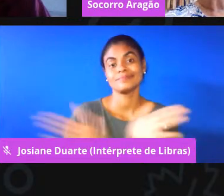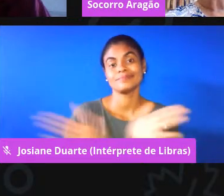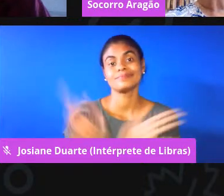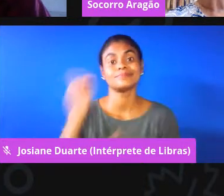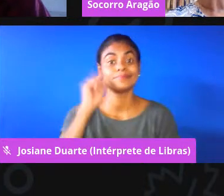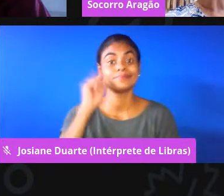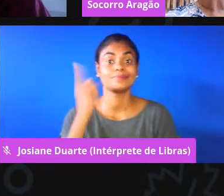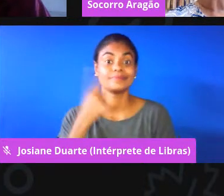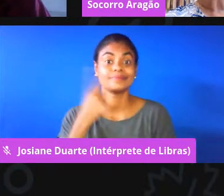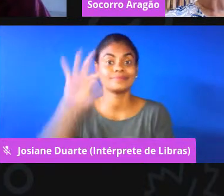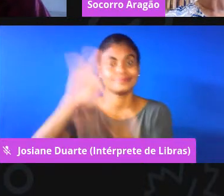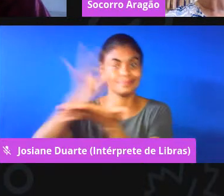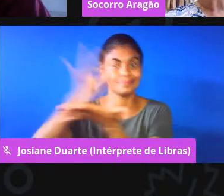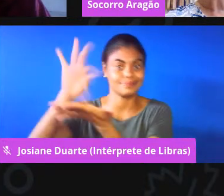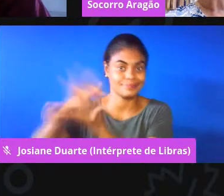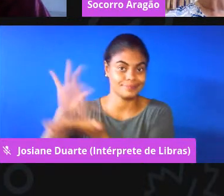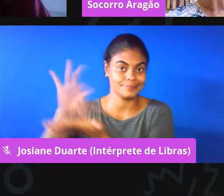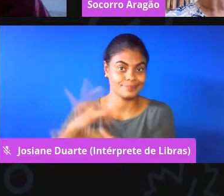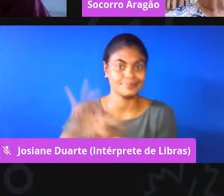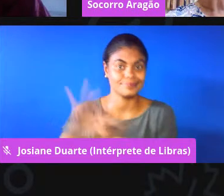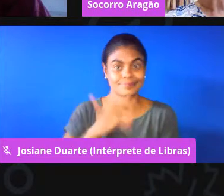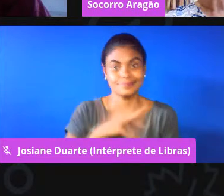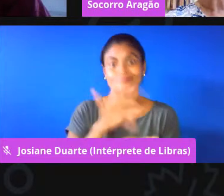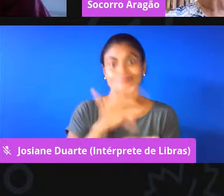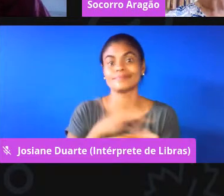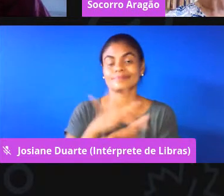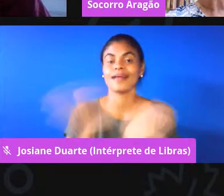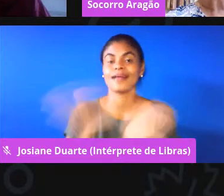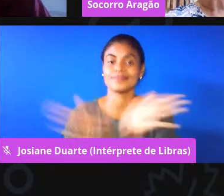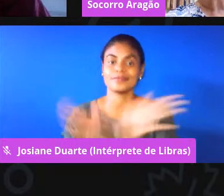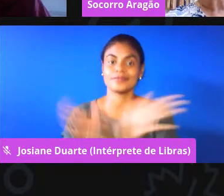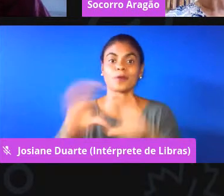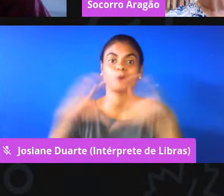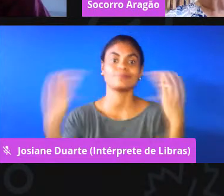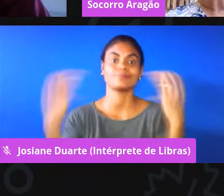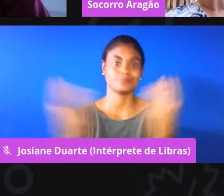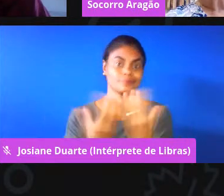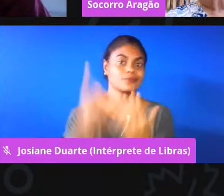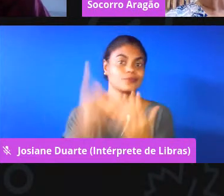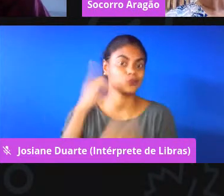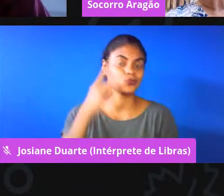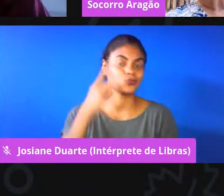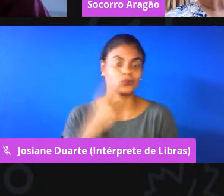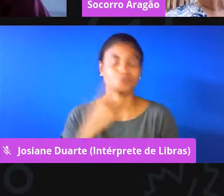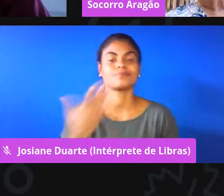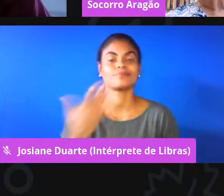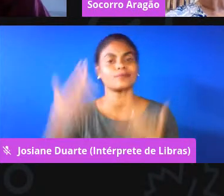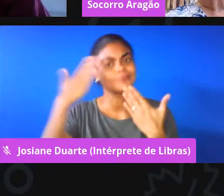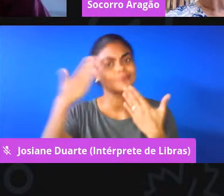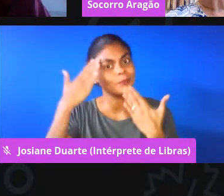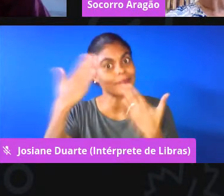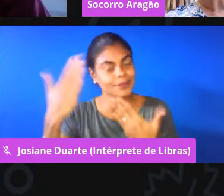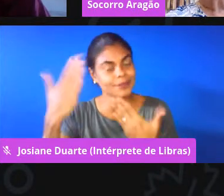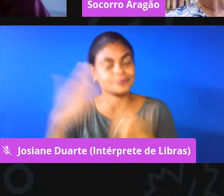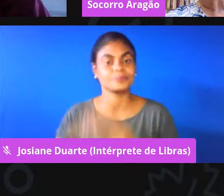inscritos, ter essa acessibilidade em Libras. Então, aqui meus agradecimentos.